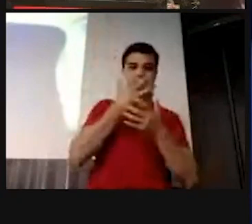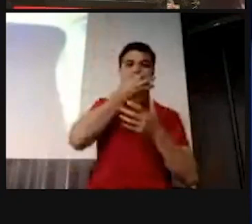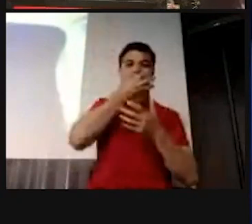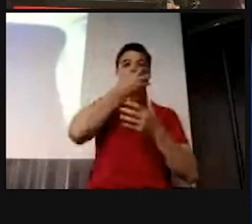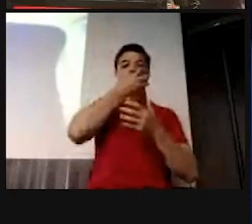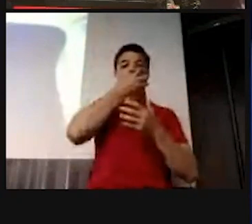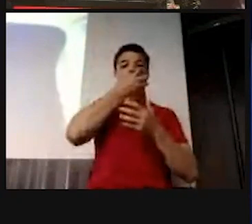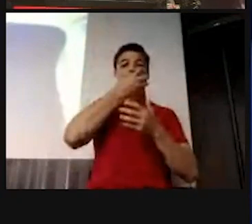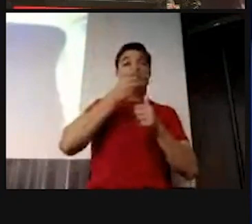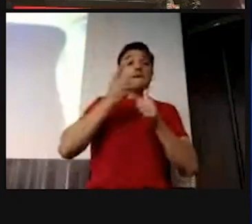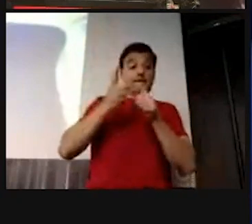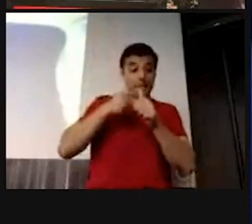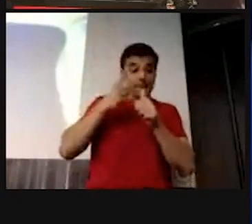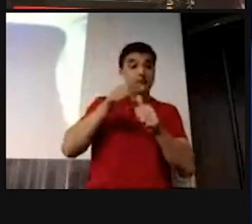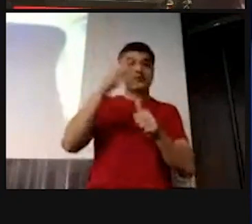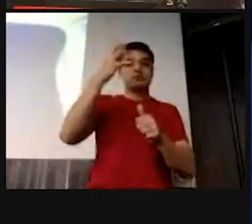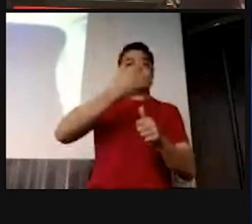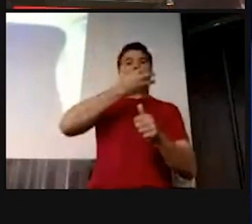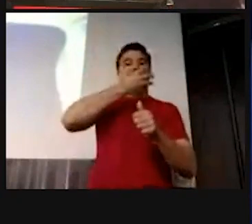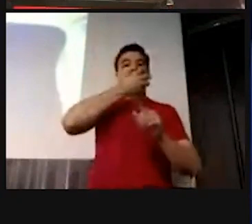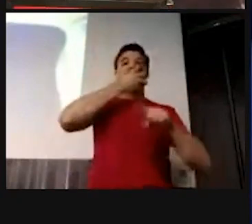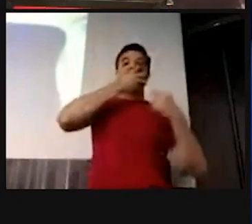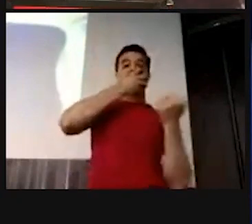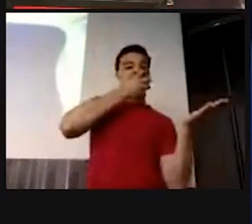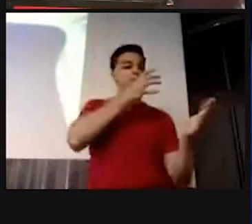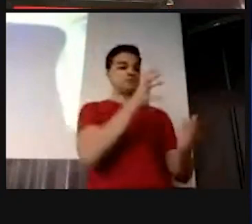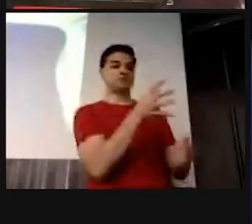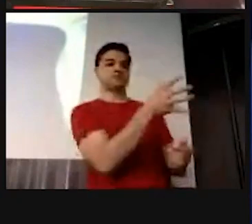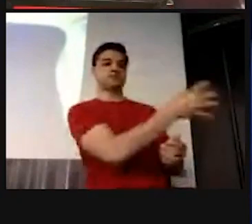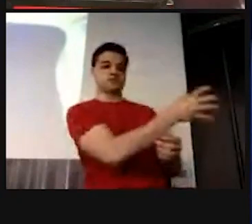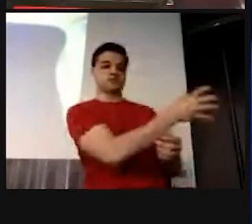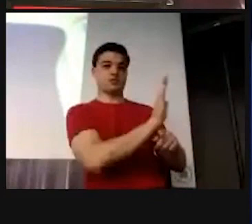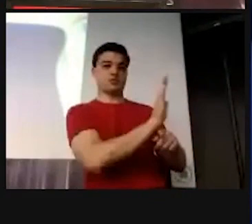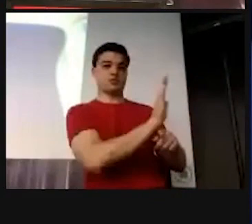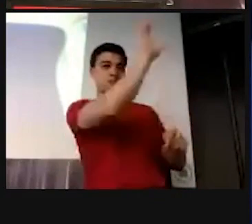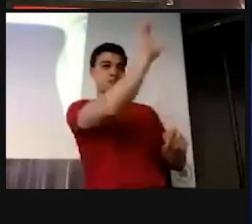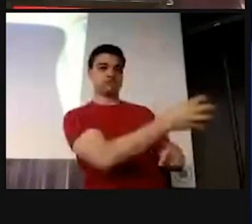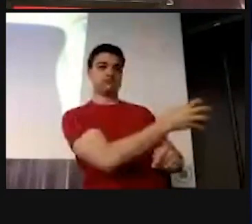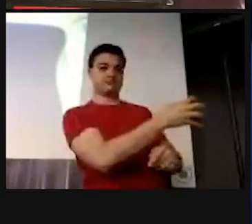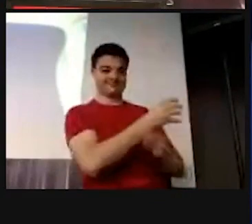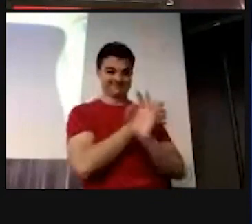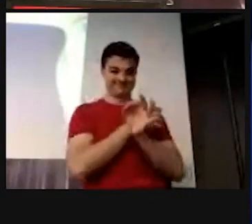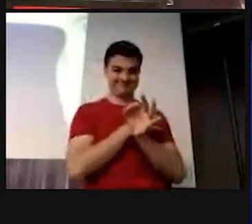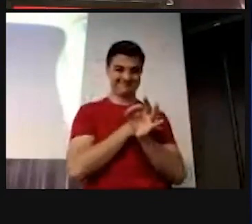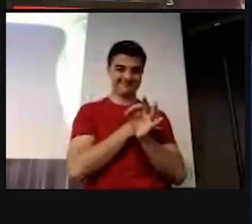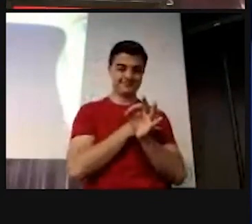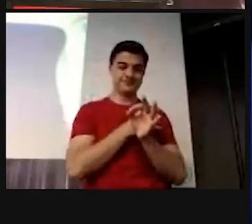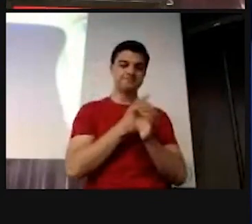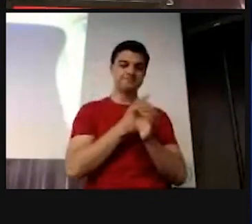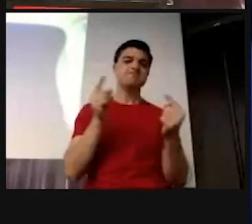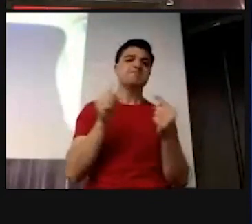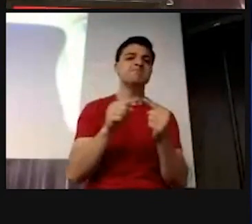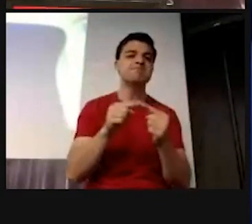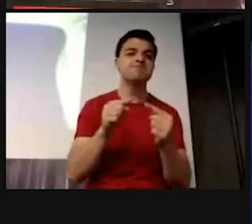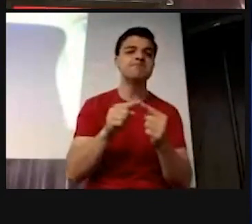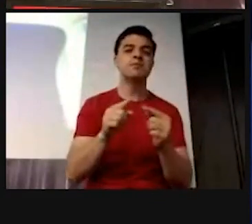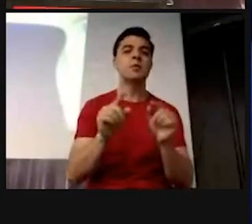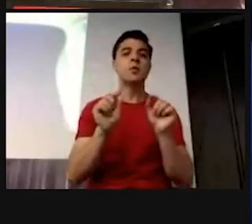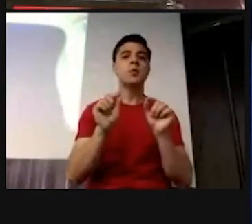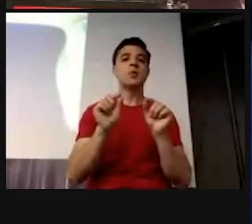a gente precisa transformar a forma como a gente entrega, como a gente se conecta aos nossos colaboradores, às